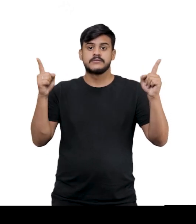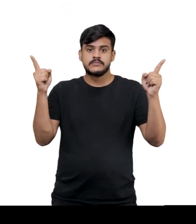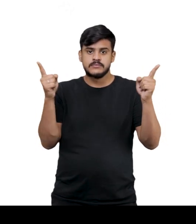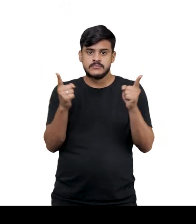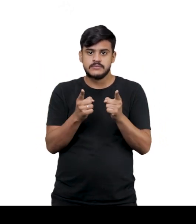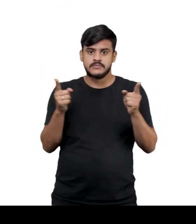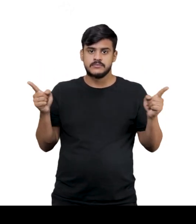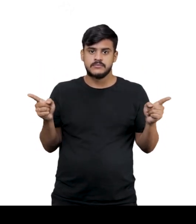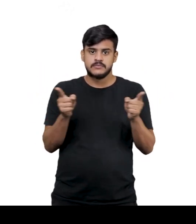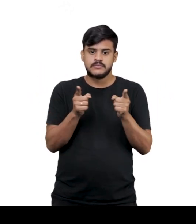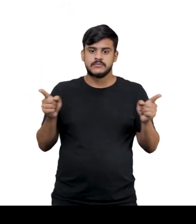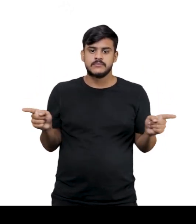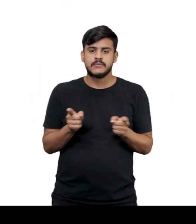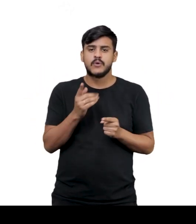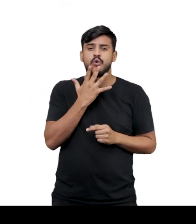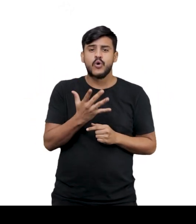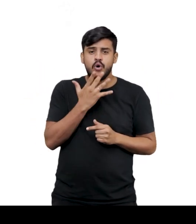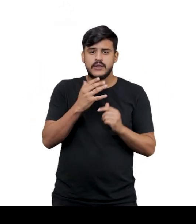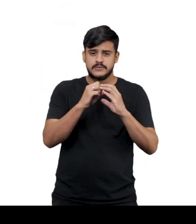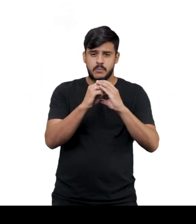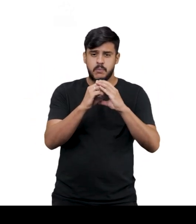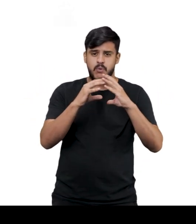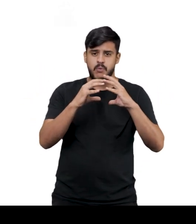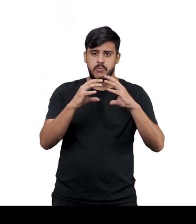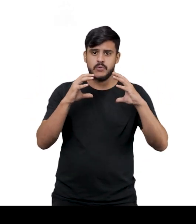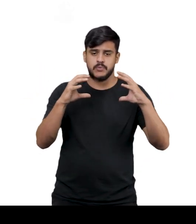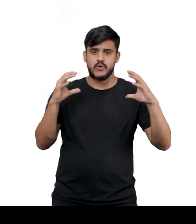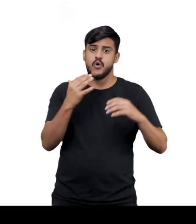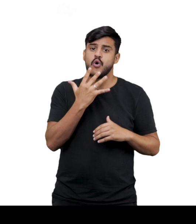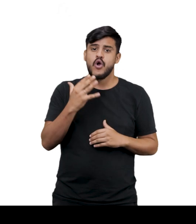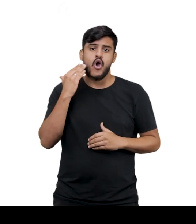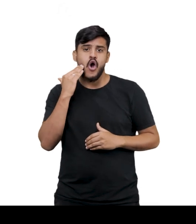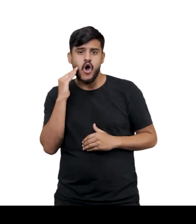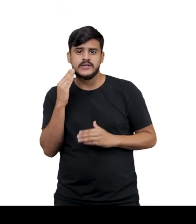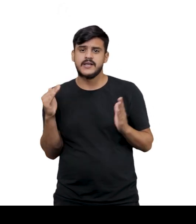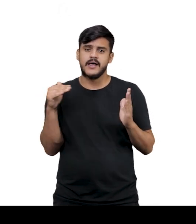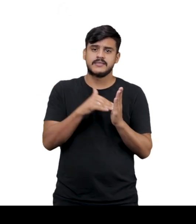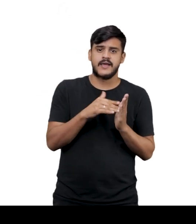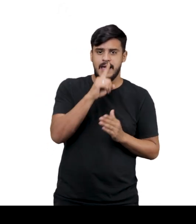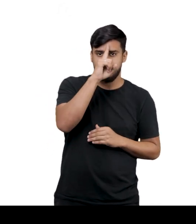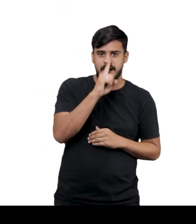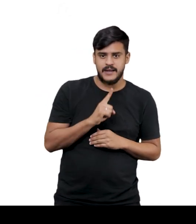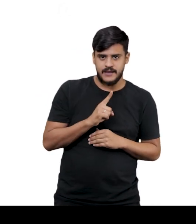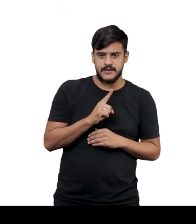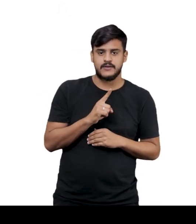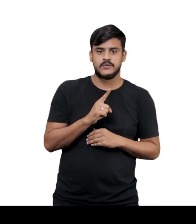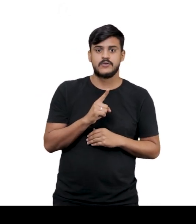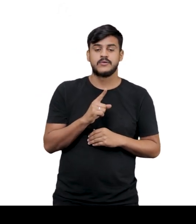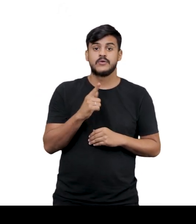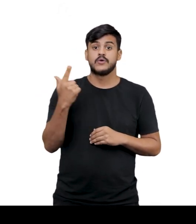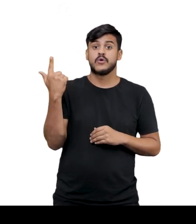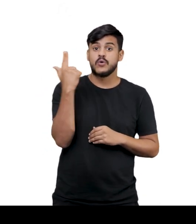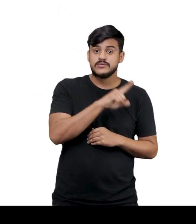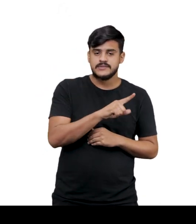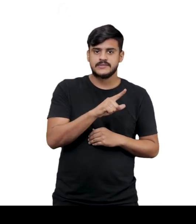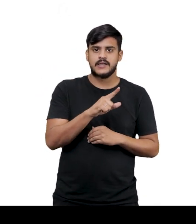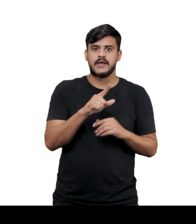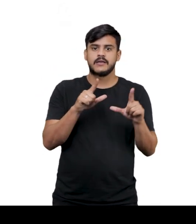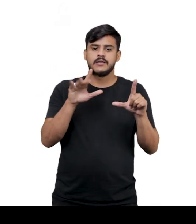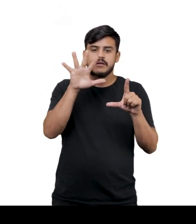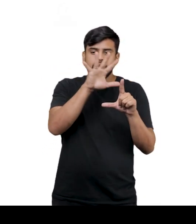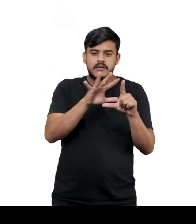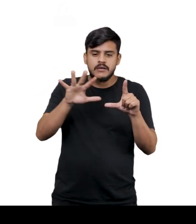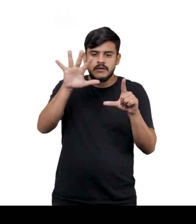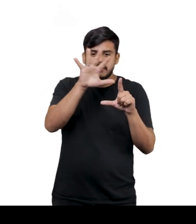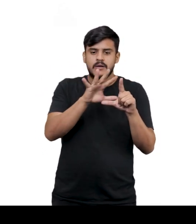do quadro, elas se sobrepõem a um gradiente de cores, do magenta ao amarelo esverdeado, resultando